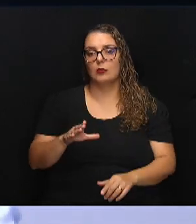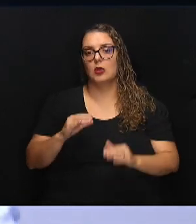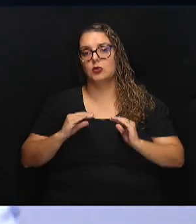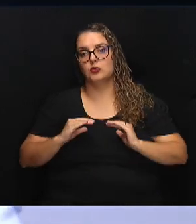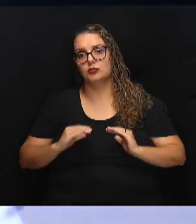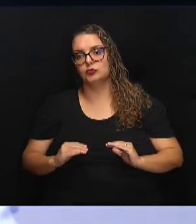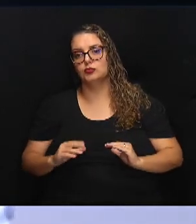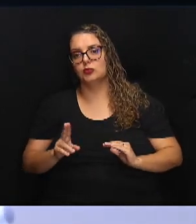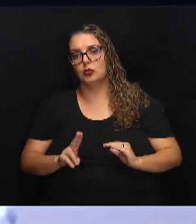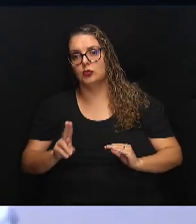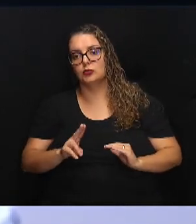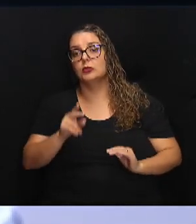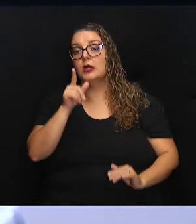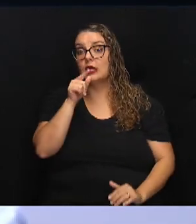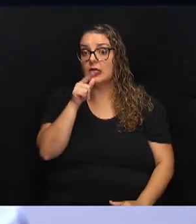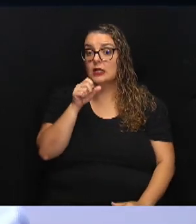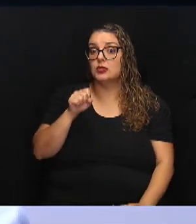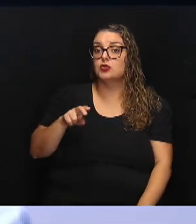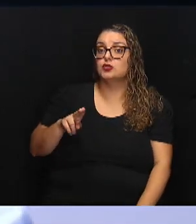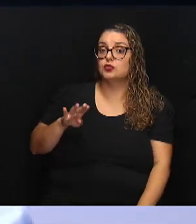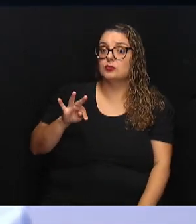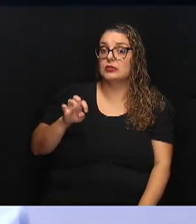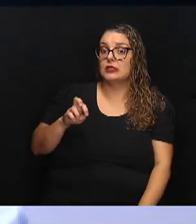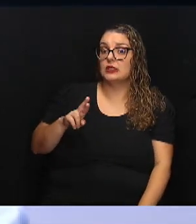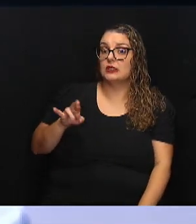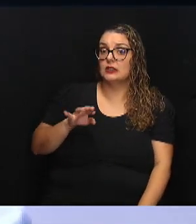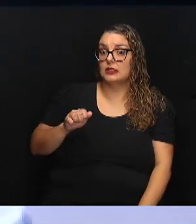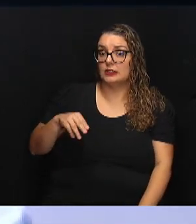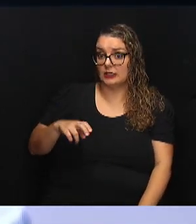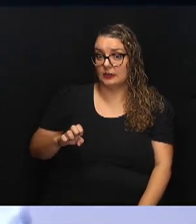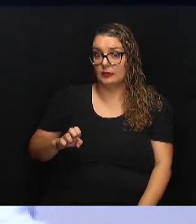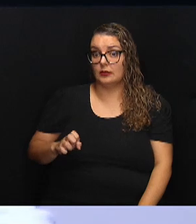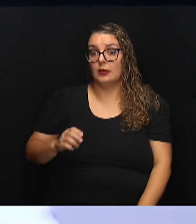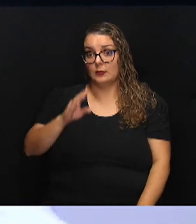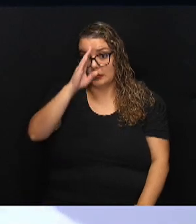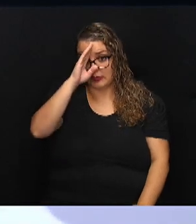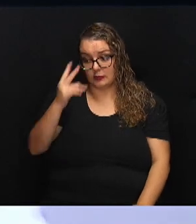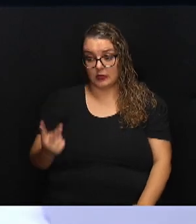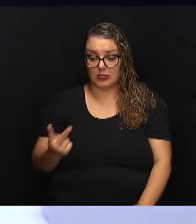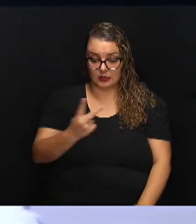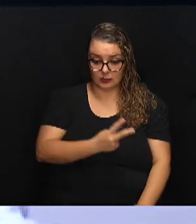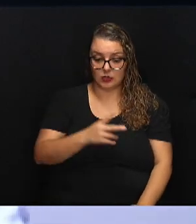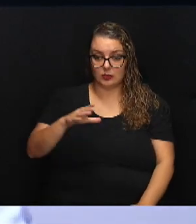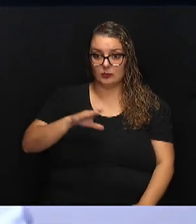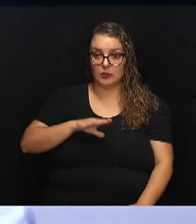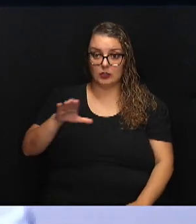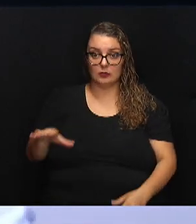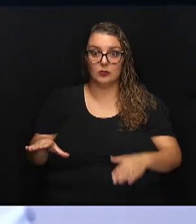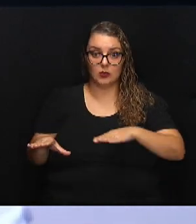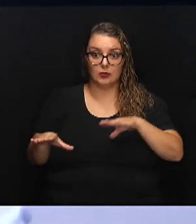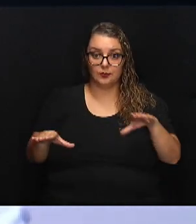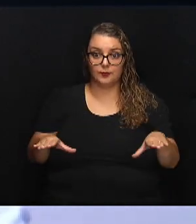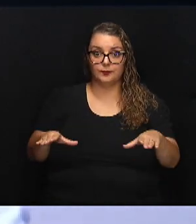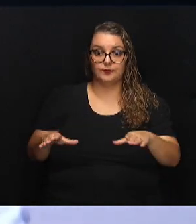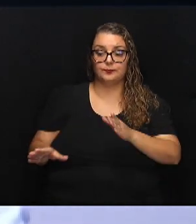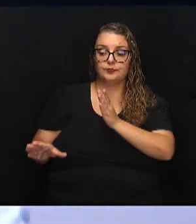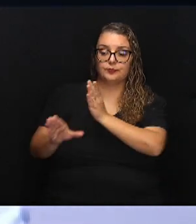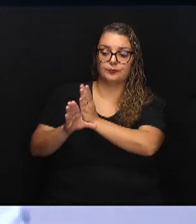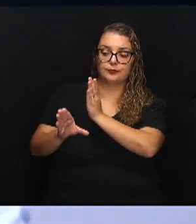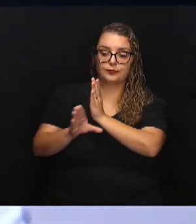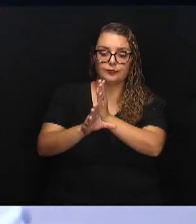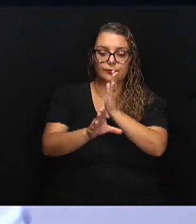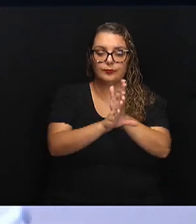comportamento e o uso dessa água nessa região, principalmente desses dois municípios, que começou ali na identificação